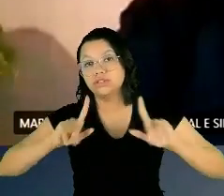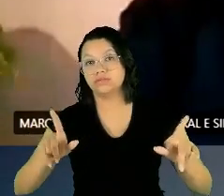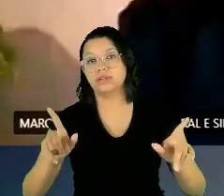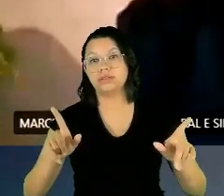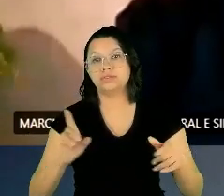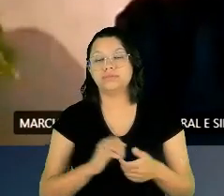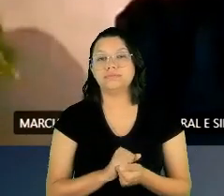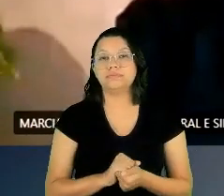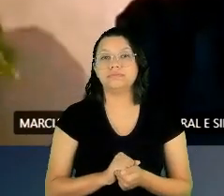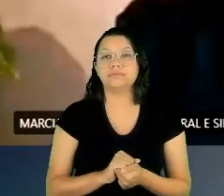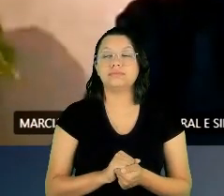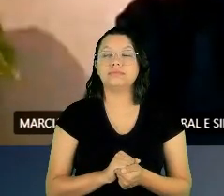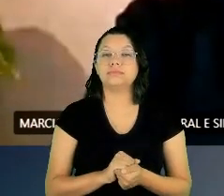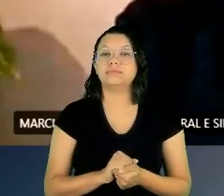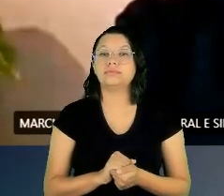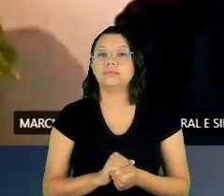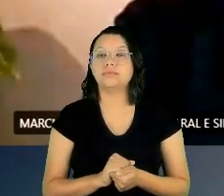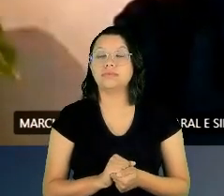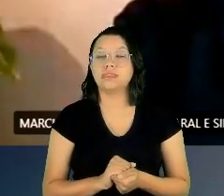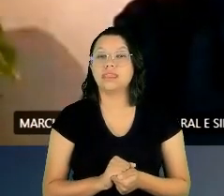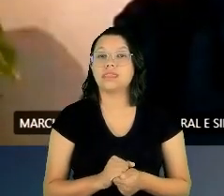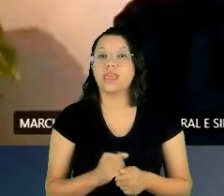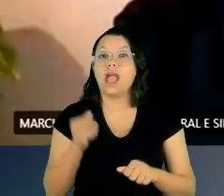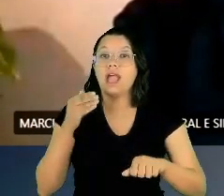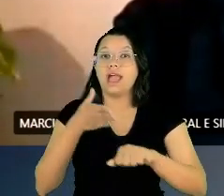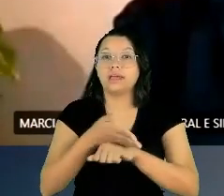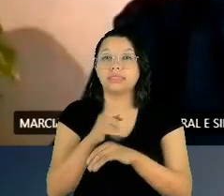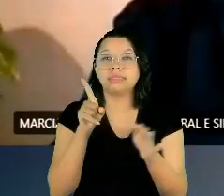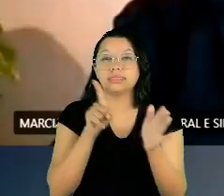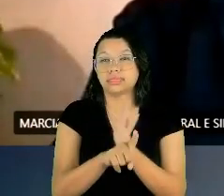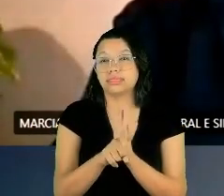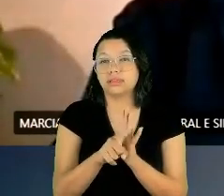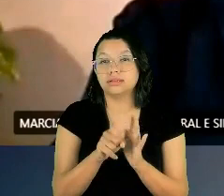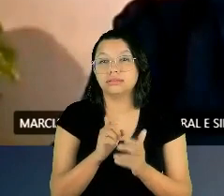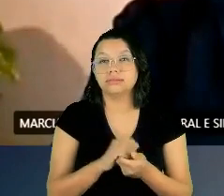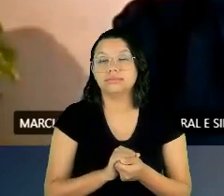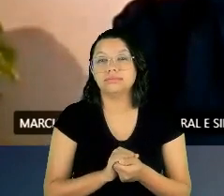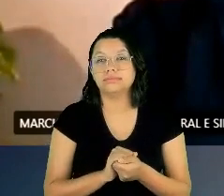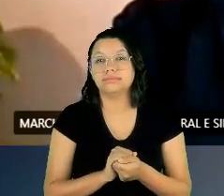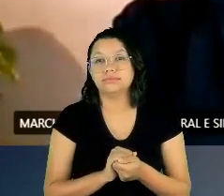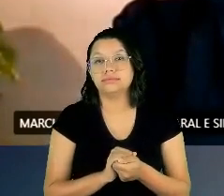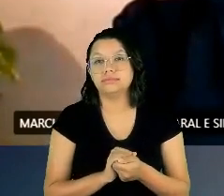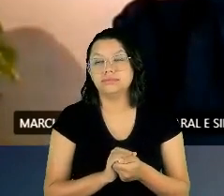tem situações que vão ser de formas diferentes, que aí entra a questão